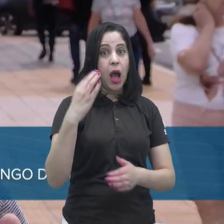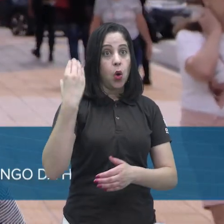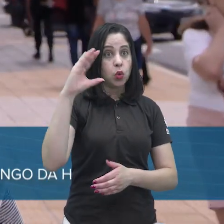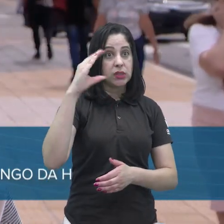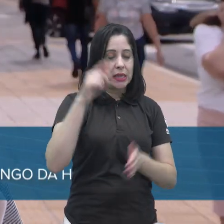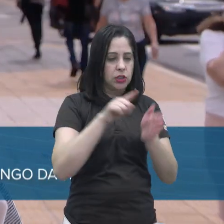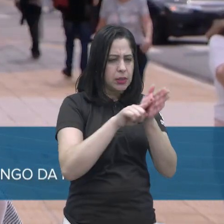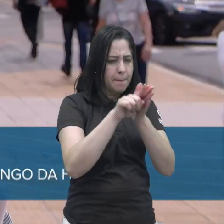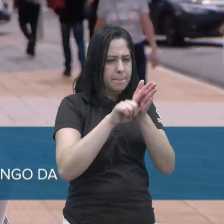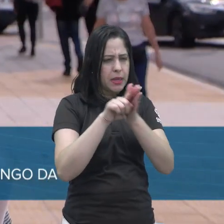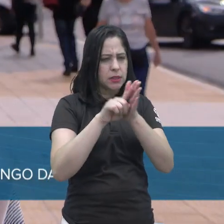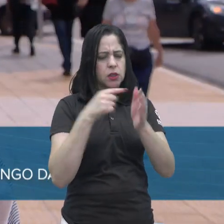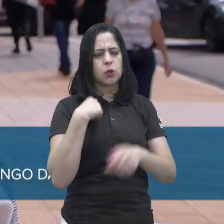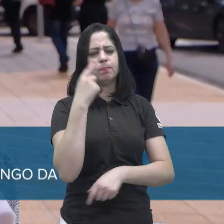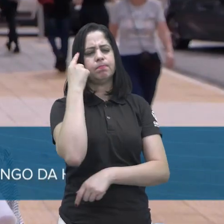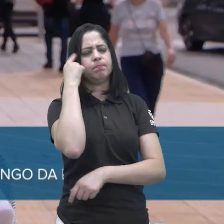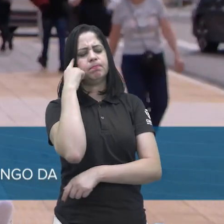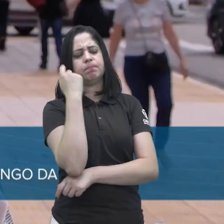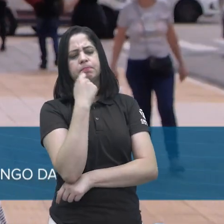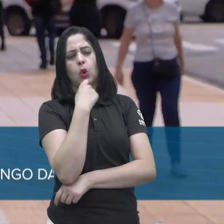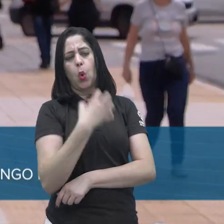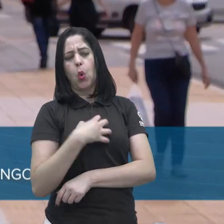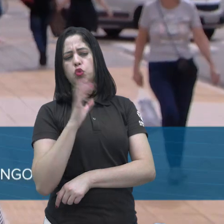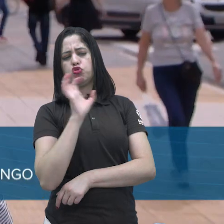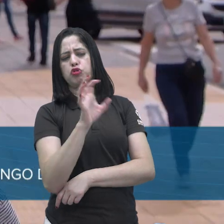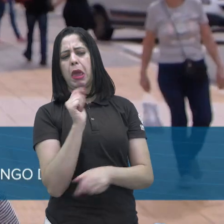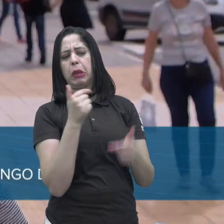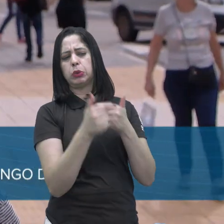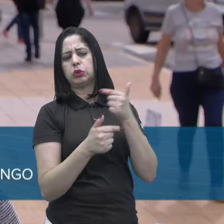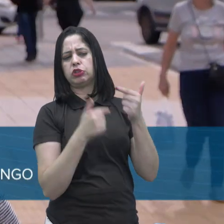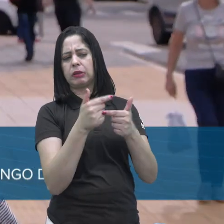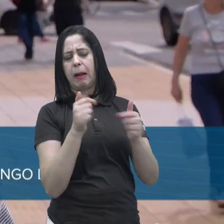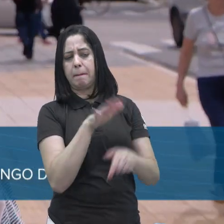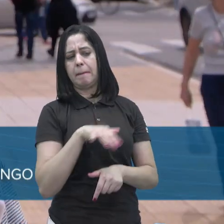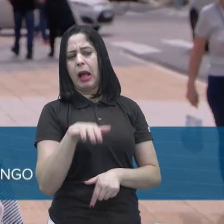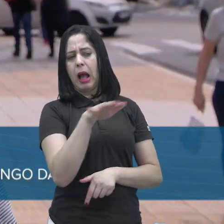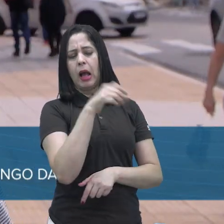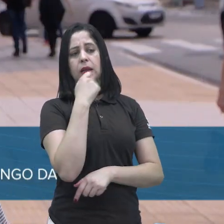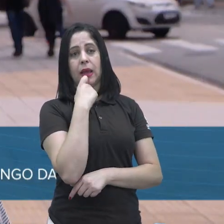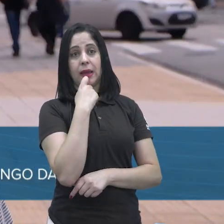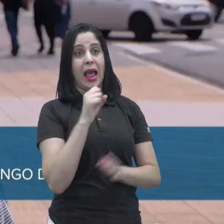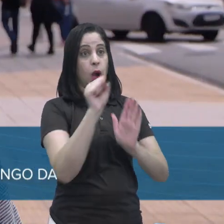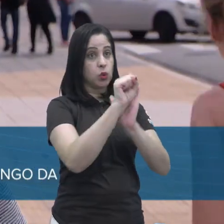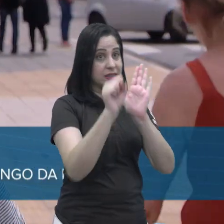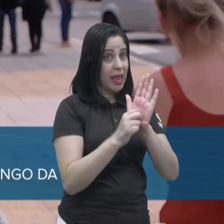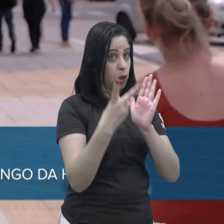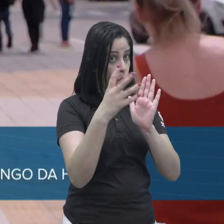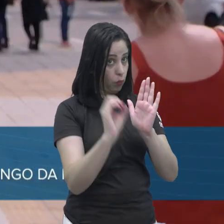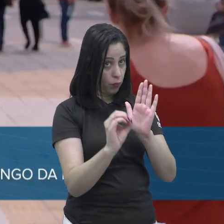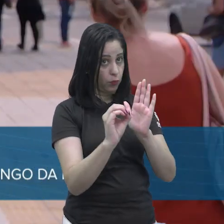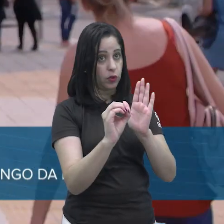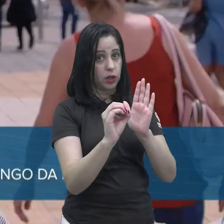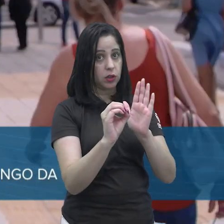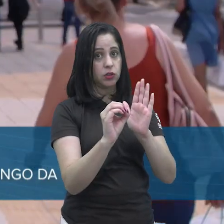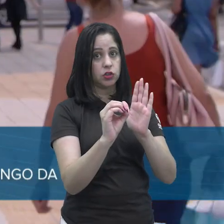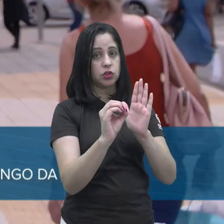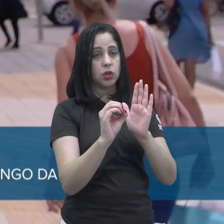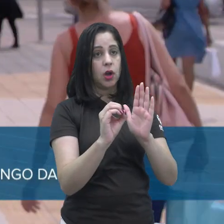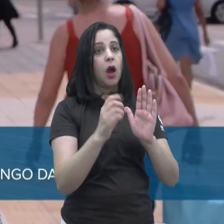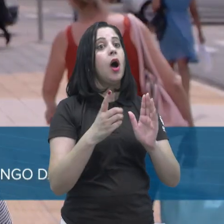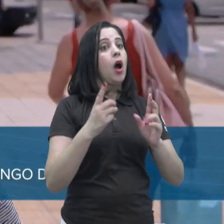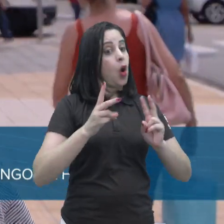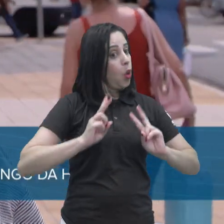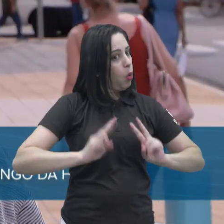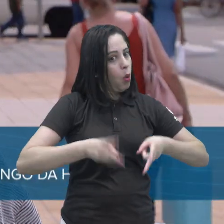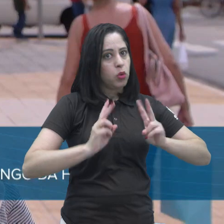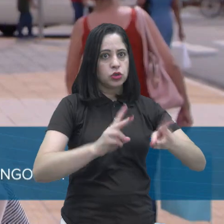feitas, muitos pensadores olharam essa questão do trabalho. Pesquisadores importantes. E no século XX,